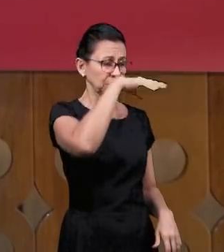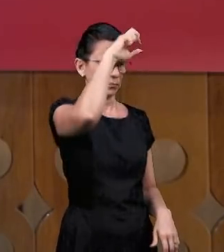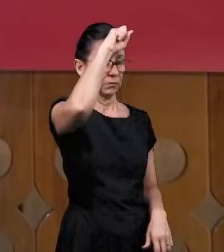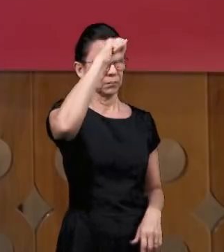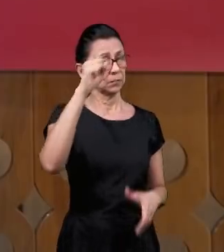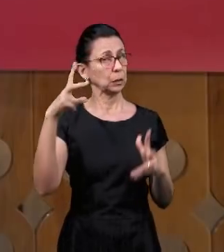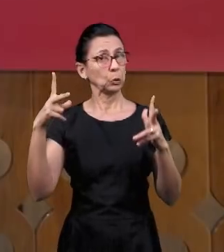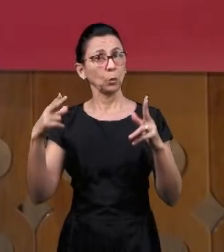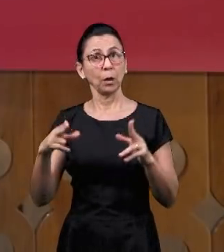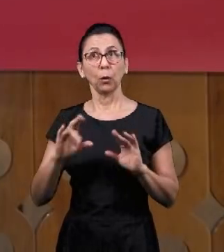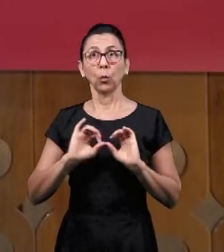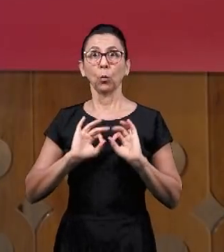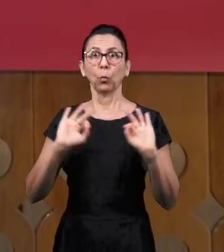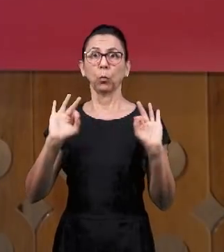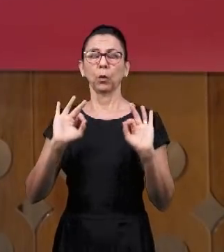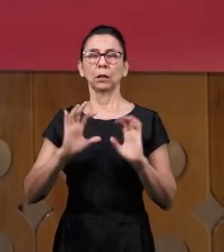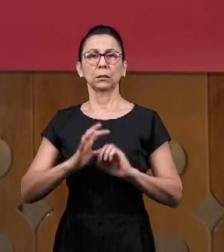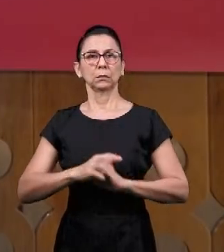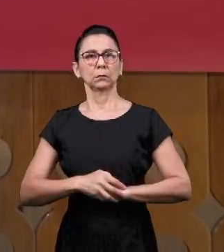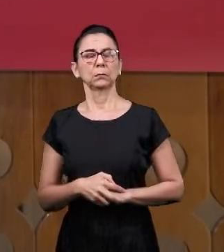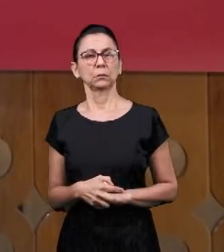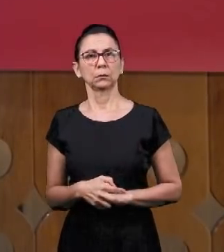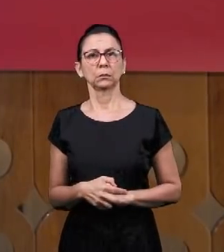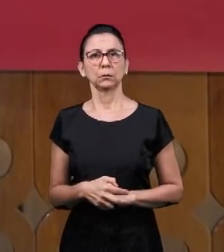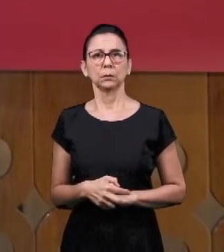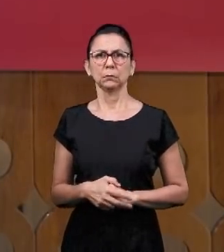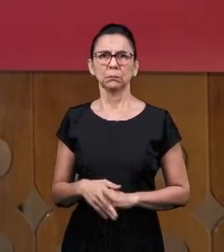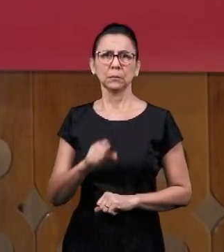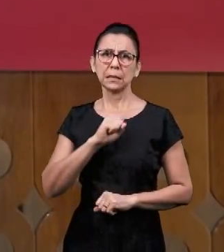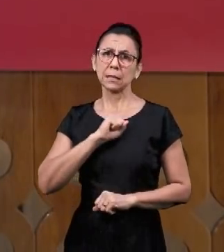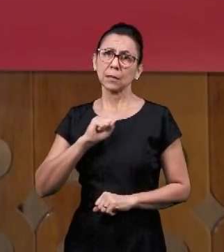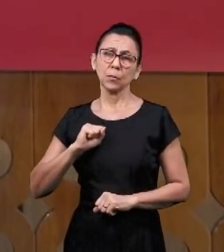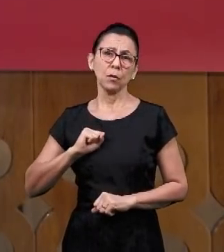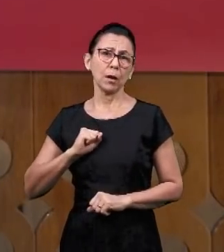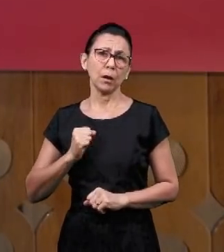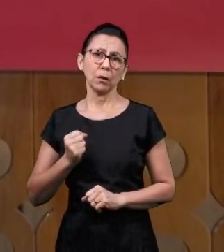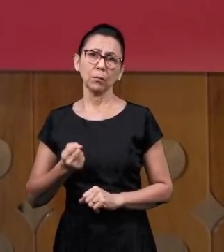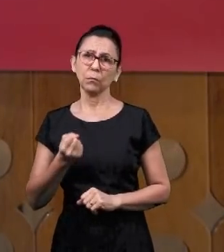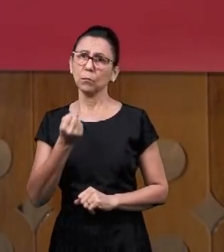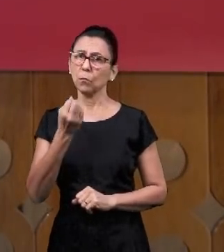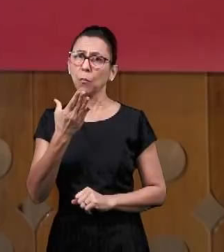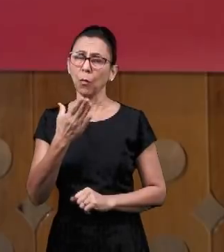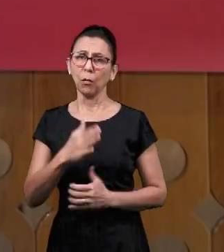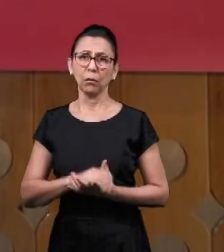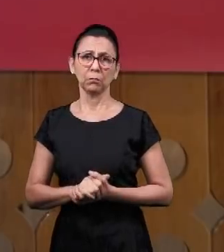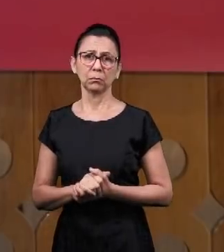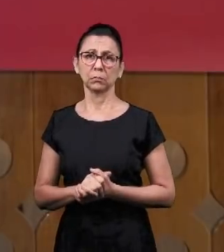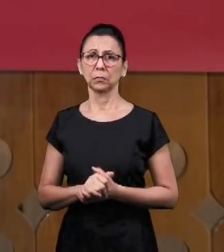Mas o Samuel, o que é isso? Sou um homem de bem. Nunca roubei,